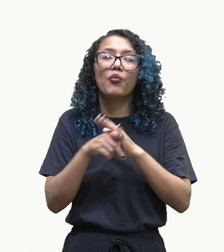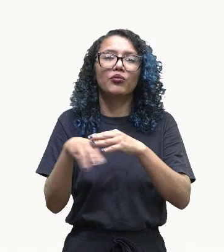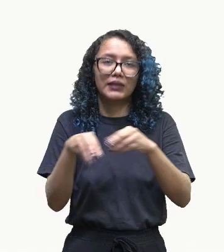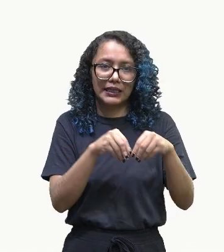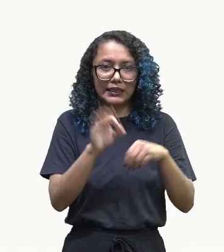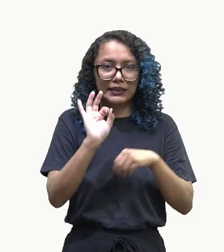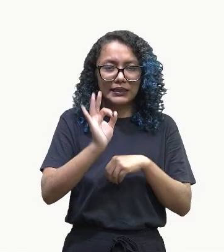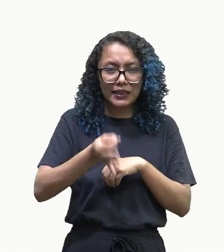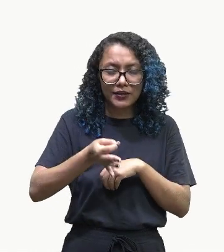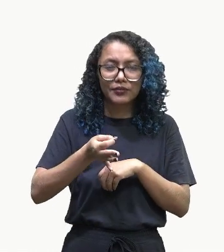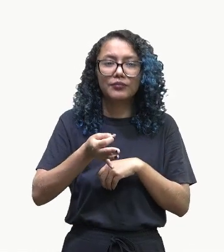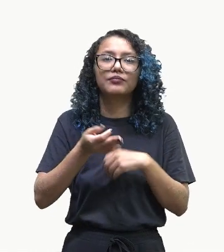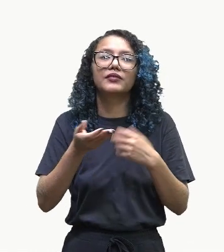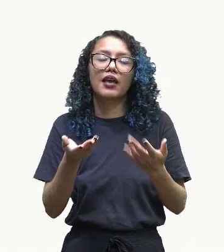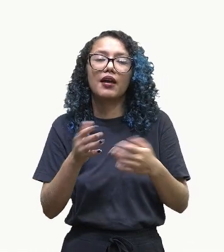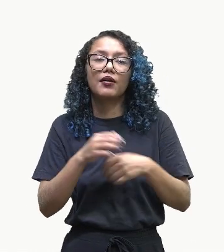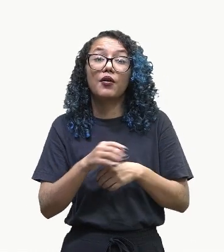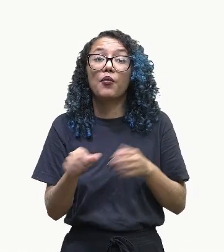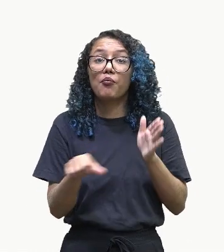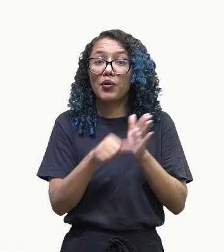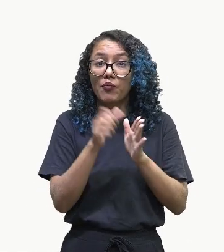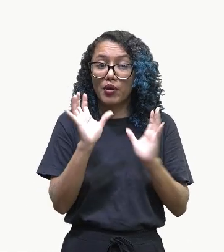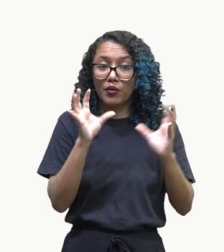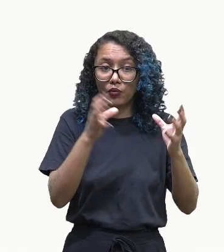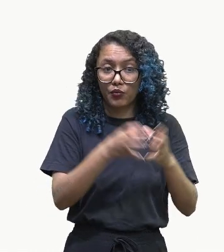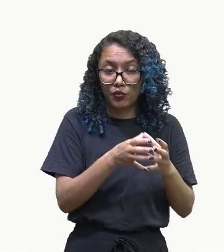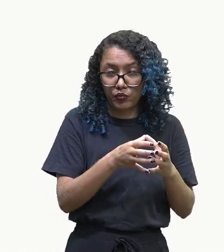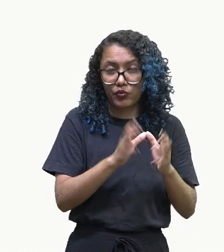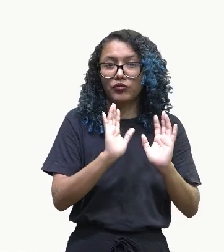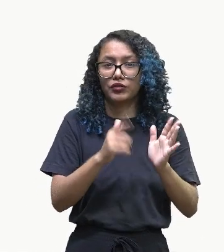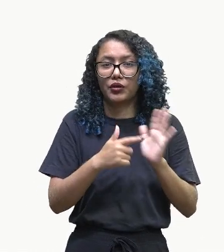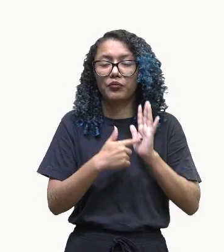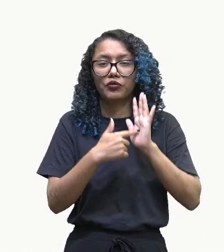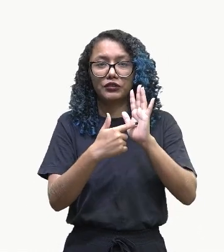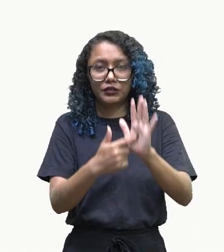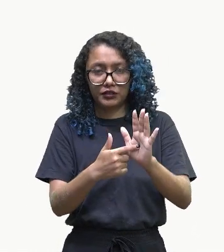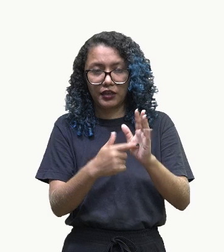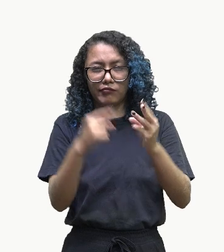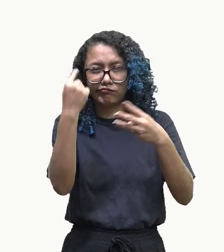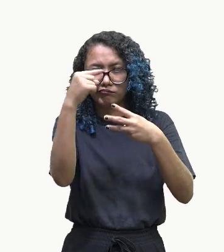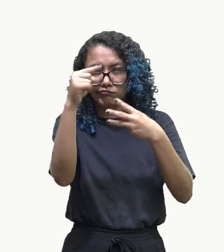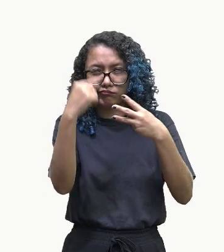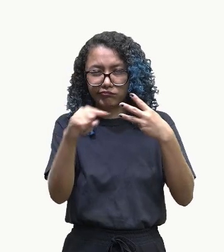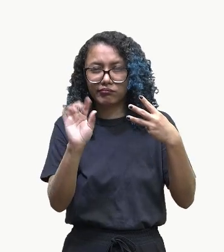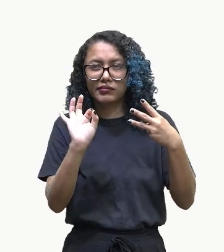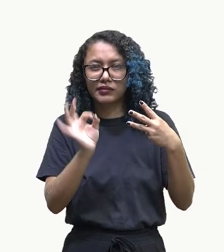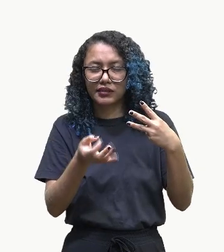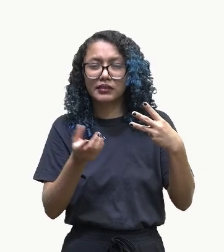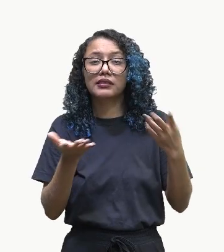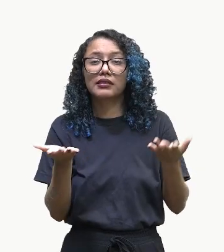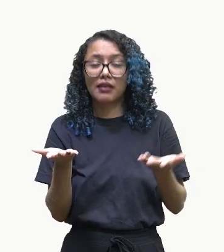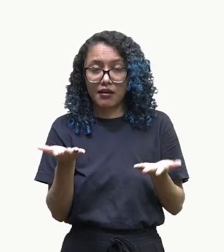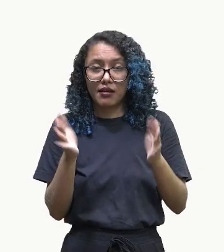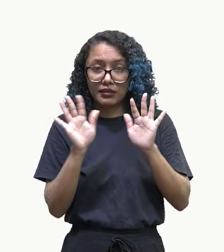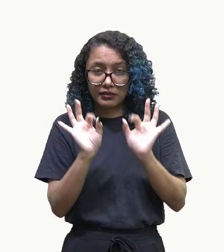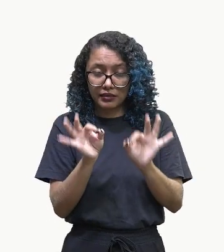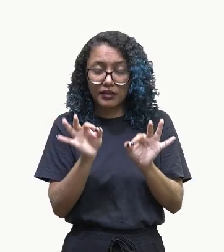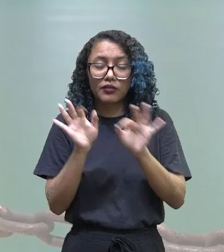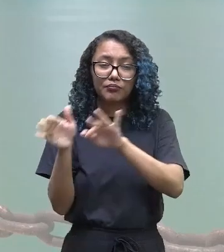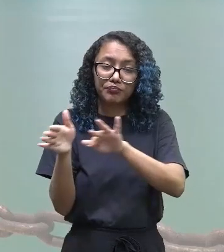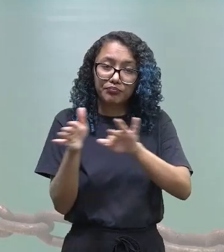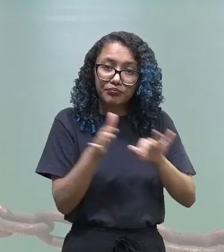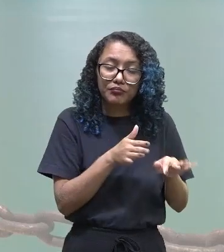que é lá o nosso primeiro grupo da nossa imagem, daquela divisão dos meios de transporte. Agora são os meios